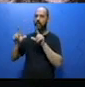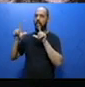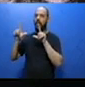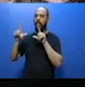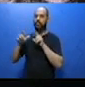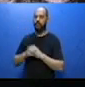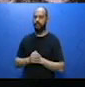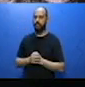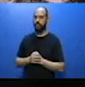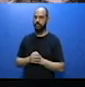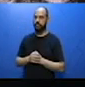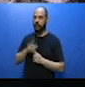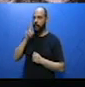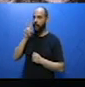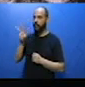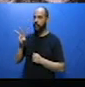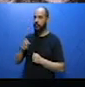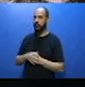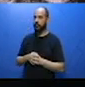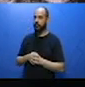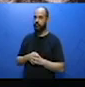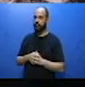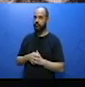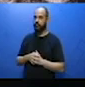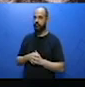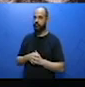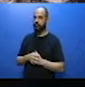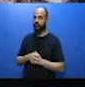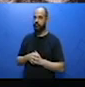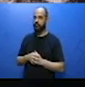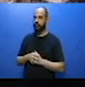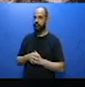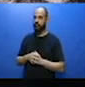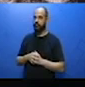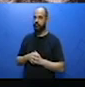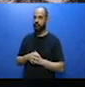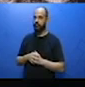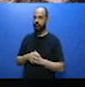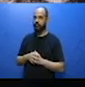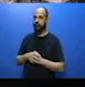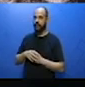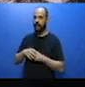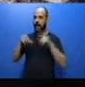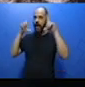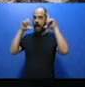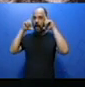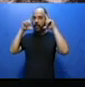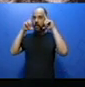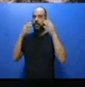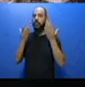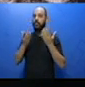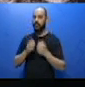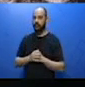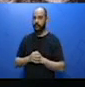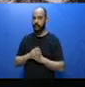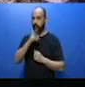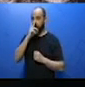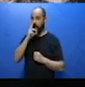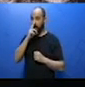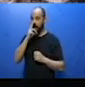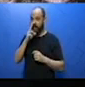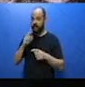a professora mostrou. Eu sei que lado está a cabeça? São muito parecidos os dois